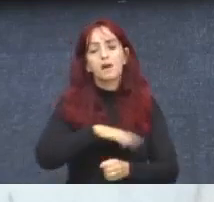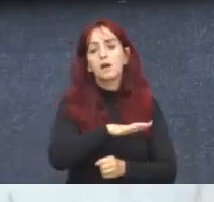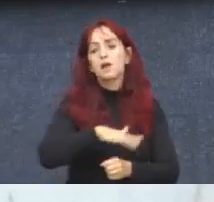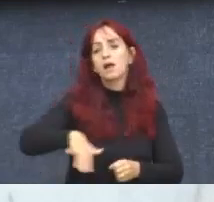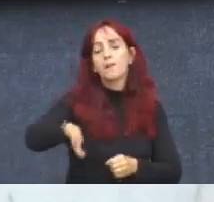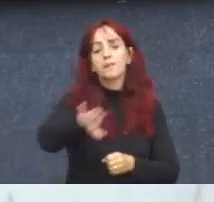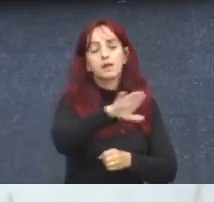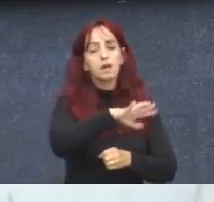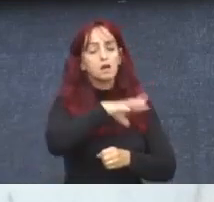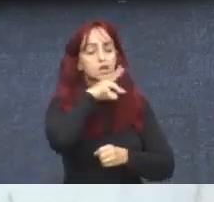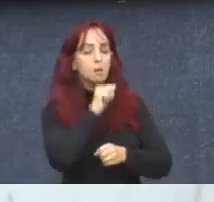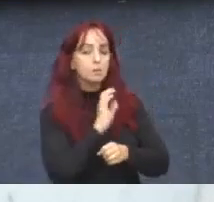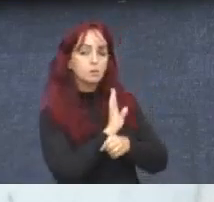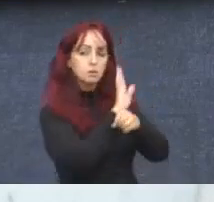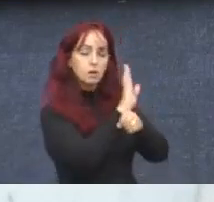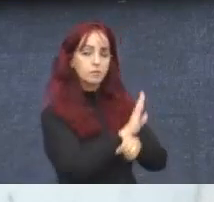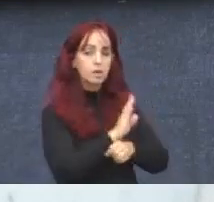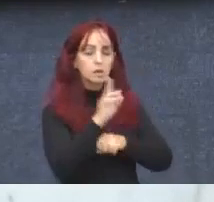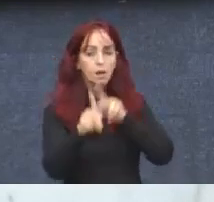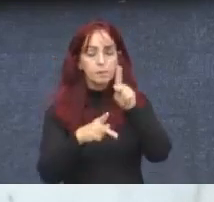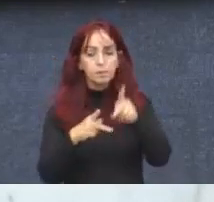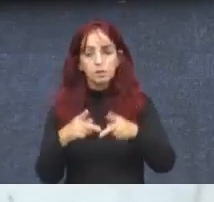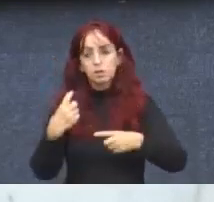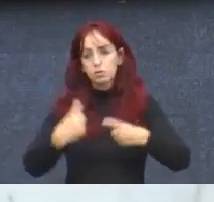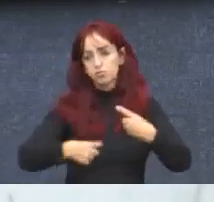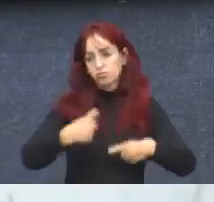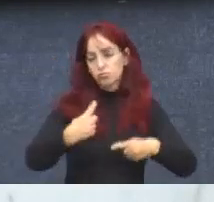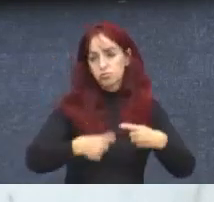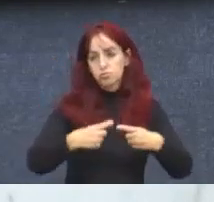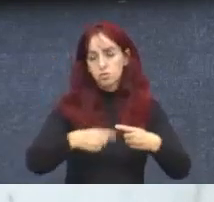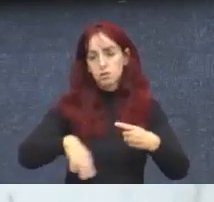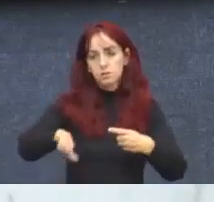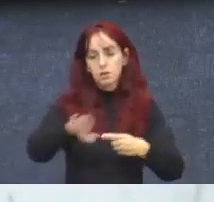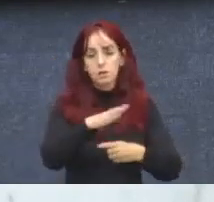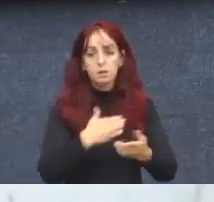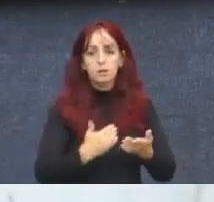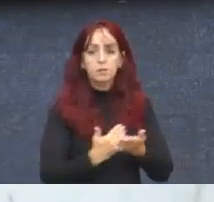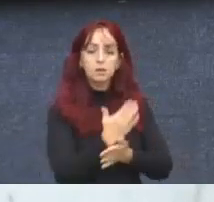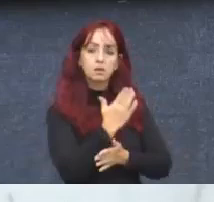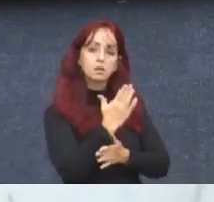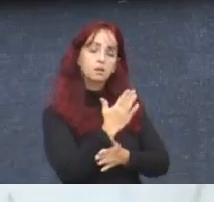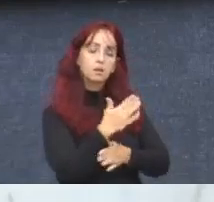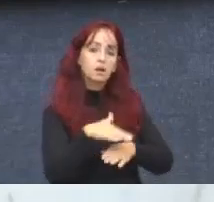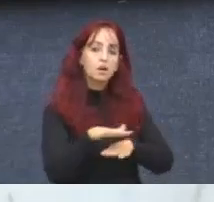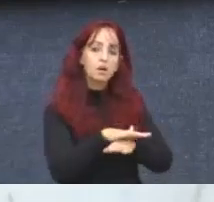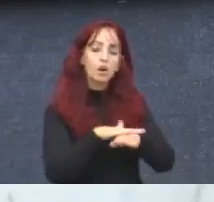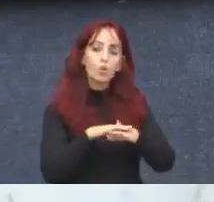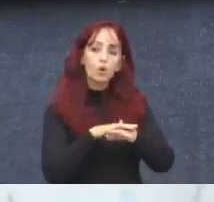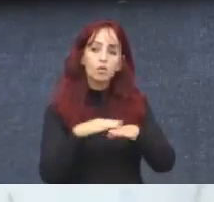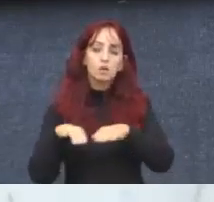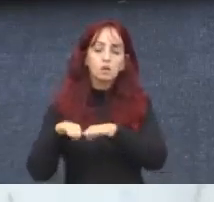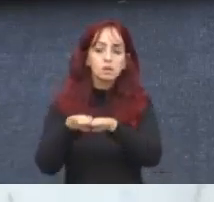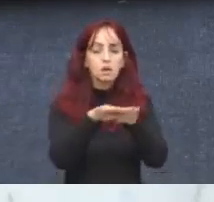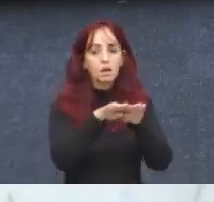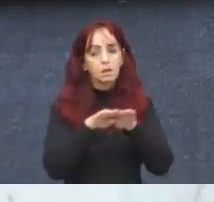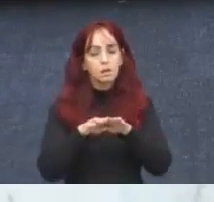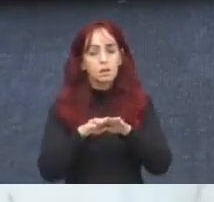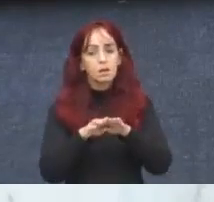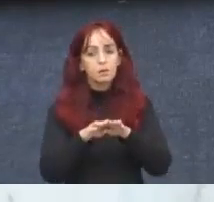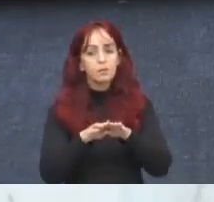animais e política urbana, pela aprovação, direitos humanos, adaptação, igualdade racial e defesa do consumidor, pela